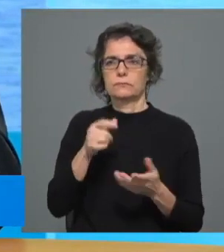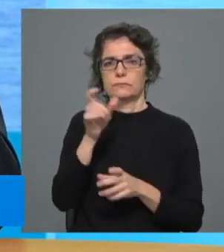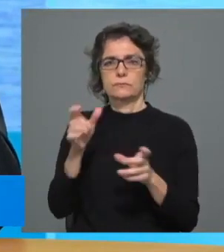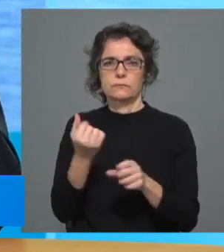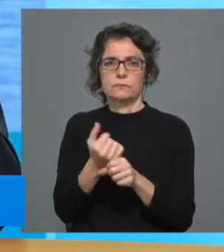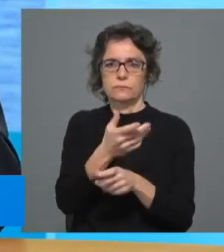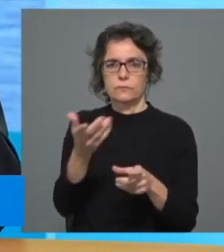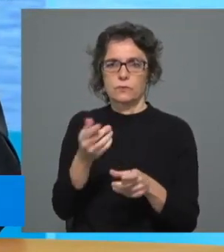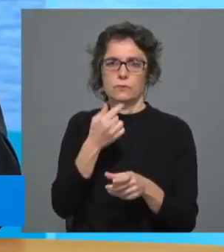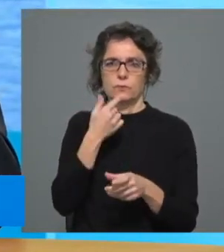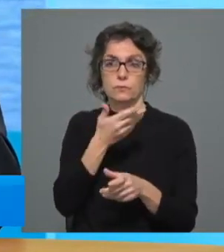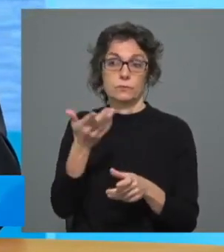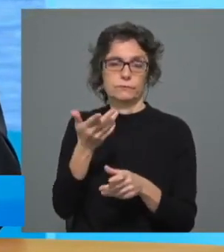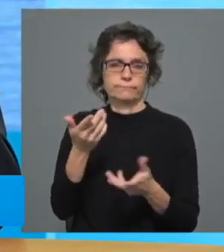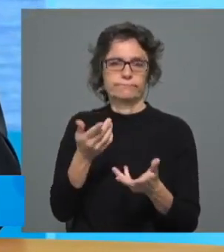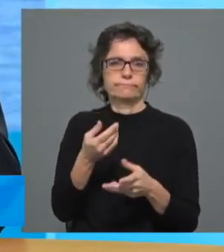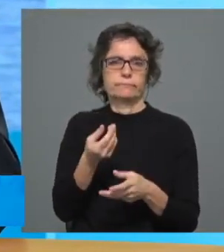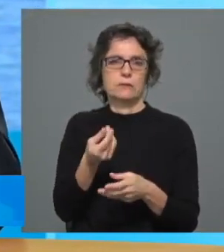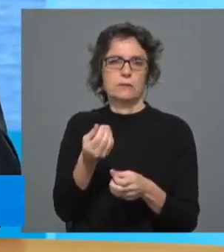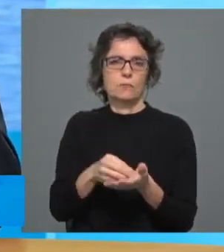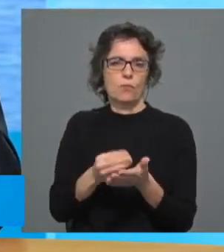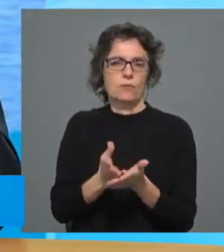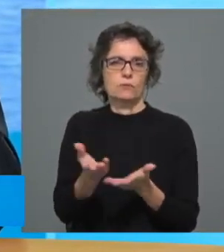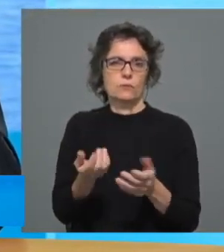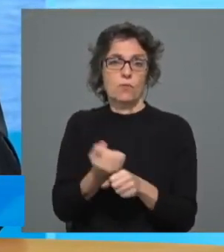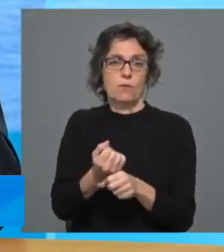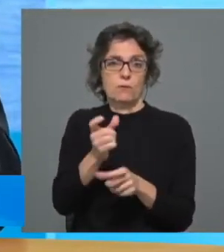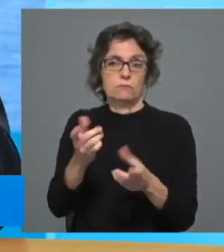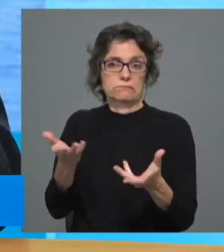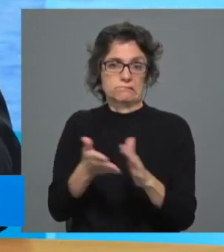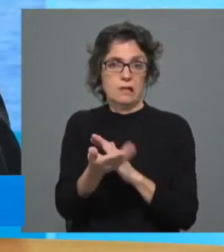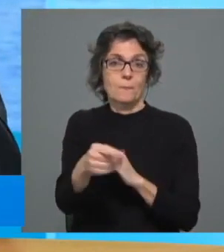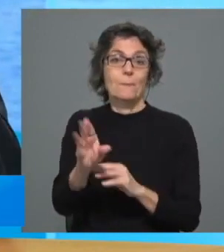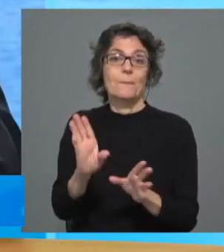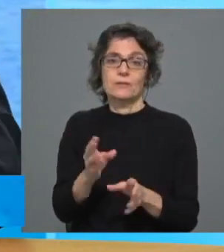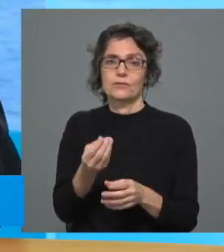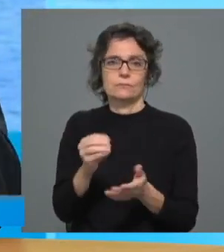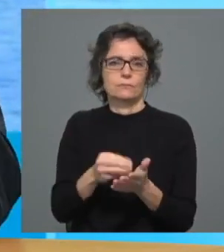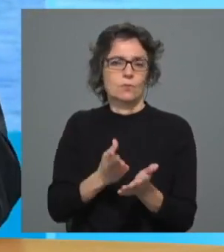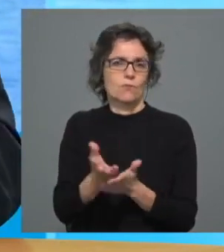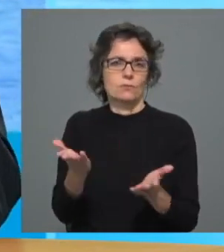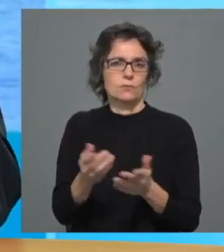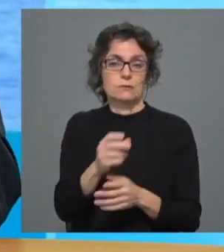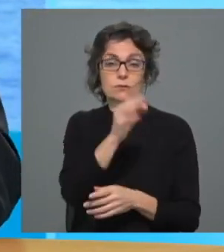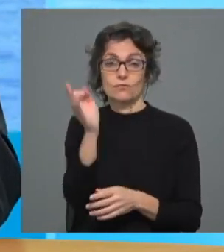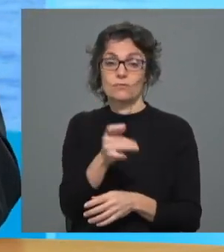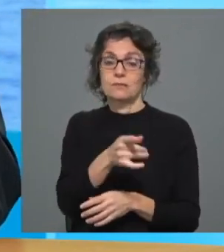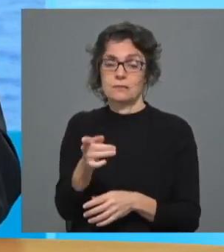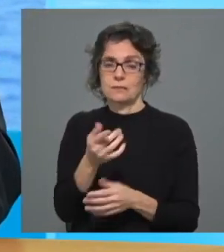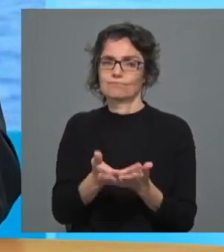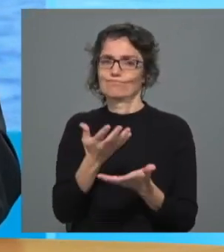não é? O facto de terem um emprego, um trabalho, não os livra da pobreza, são uma percentagem